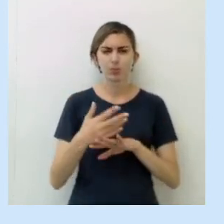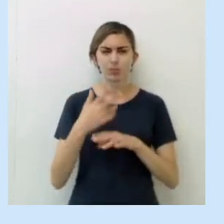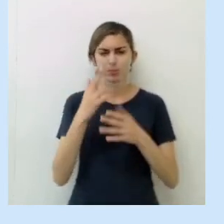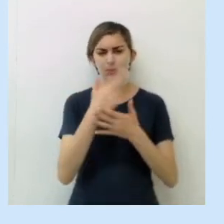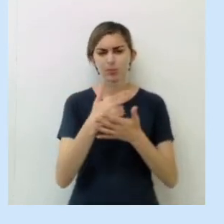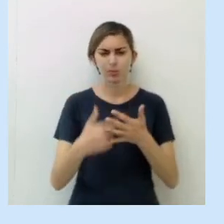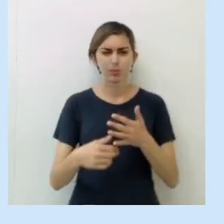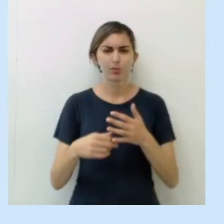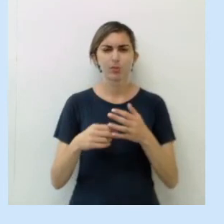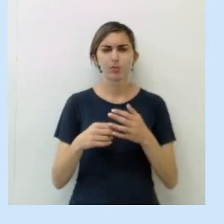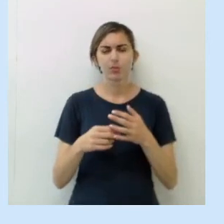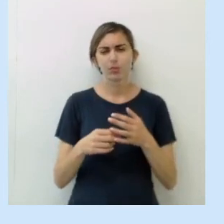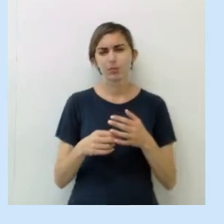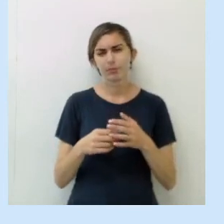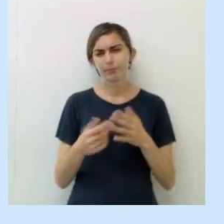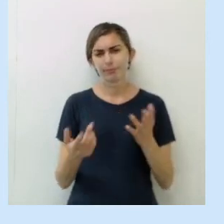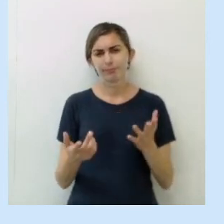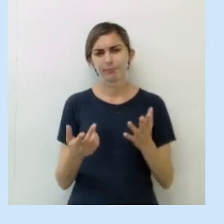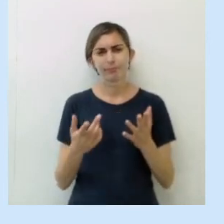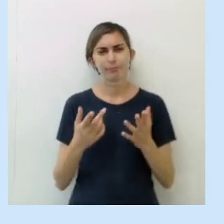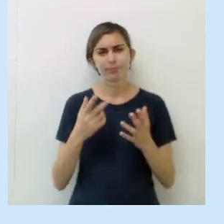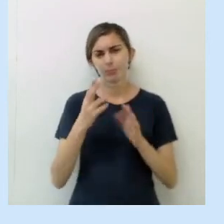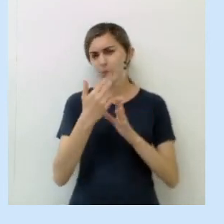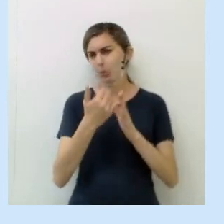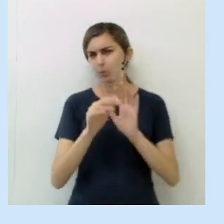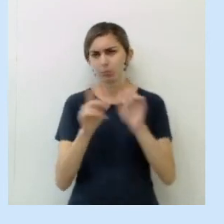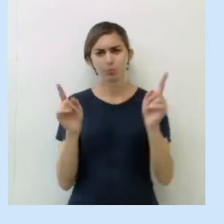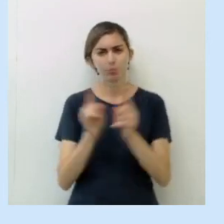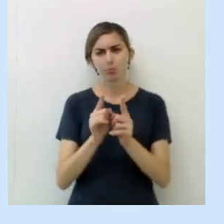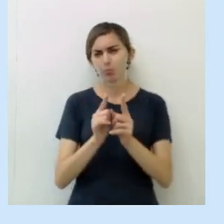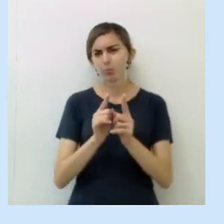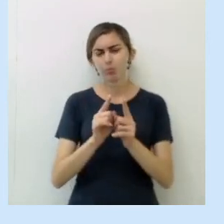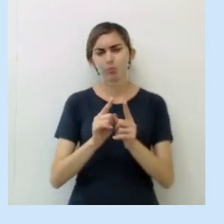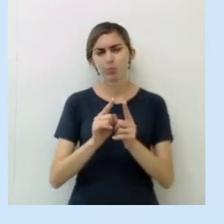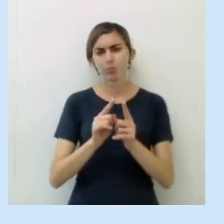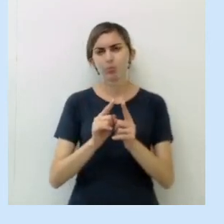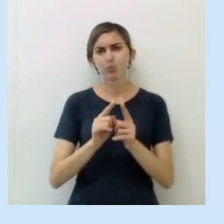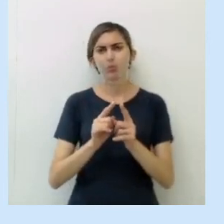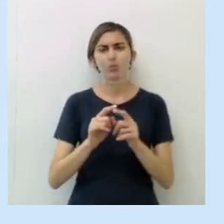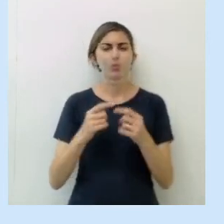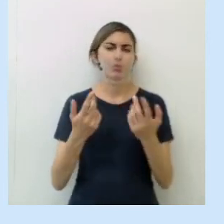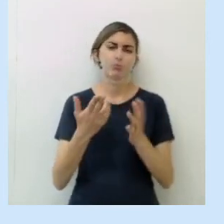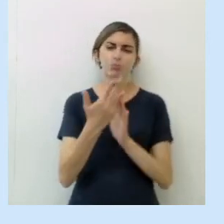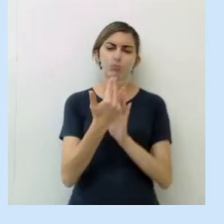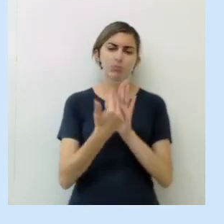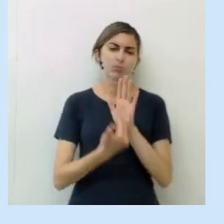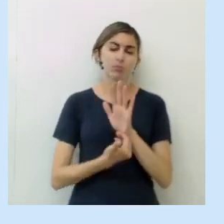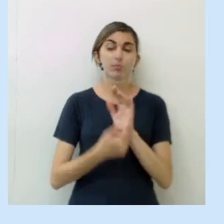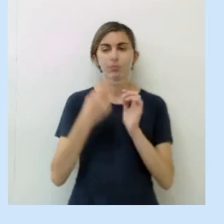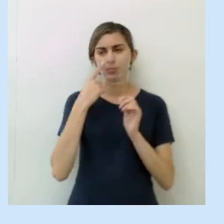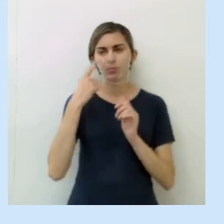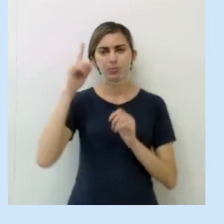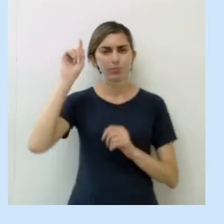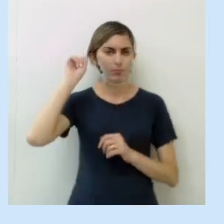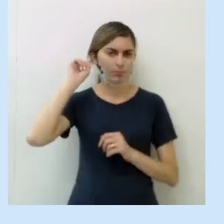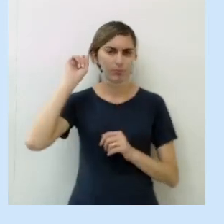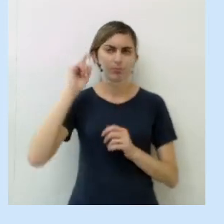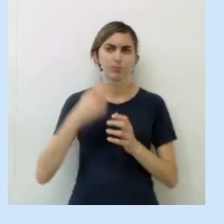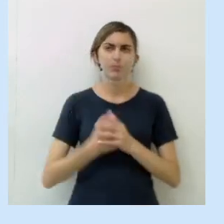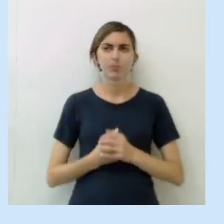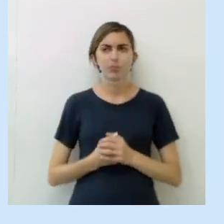desenhar assim o buteno 2. Só bota lá o buteno 2, que seria, no desenho seria isso aqui. Vamos colocar